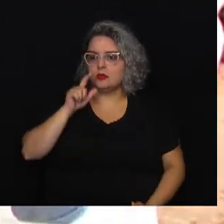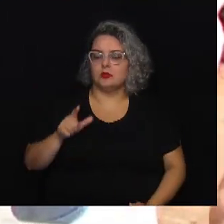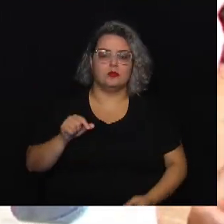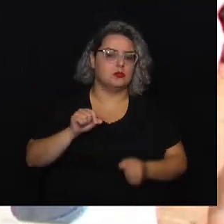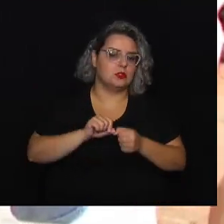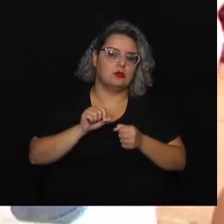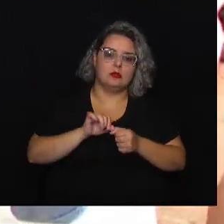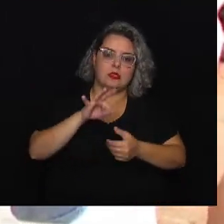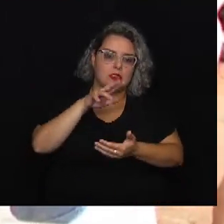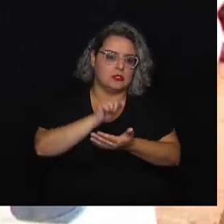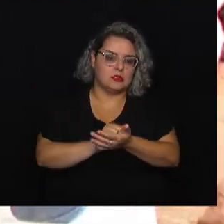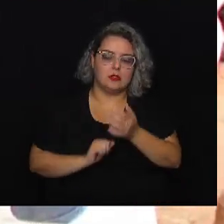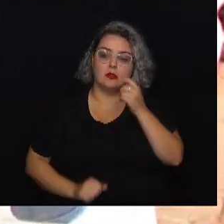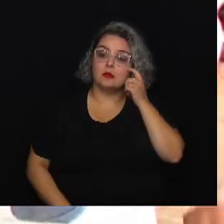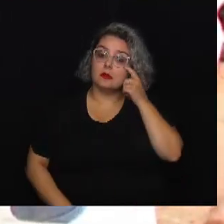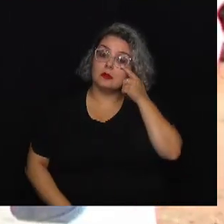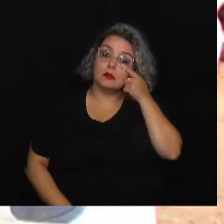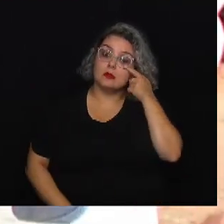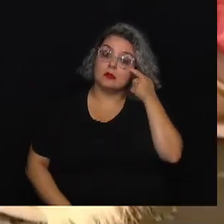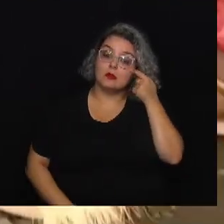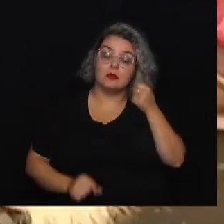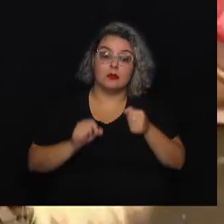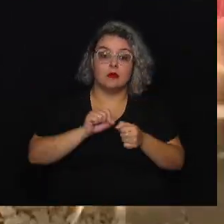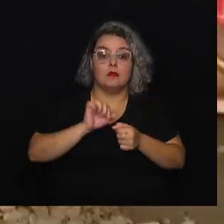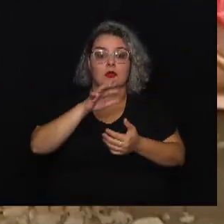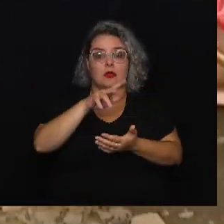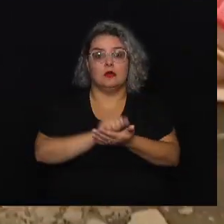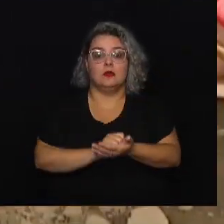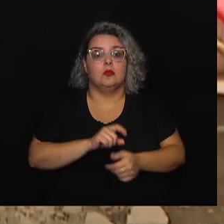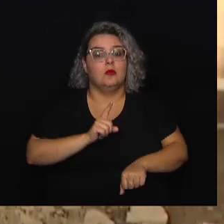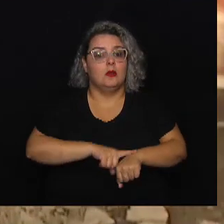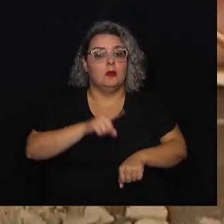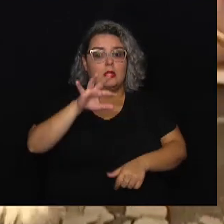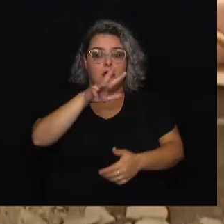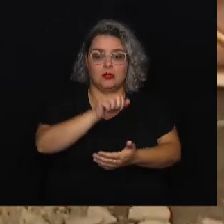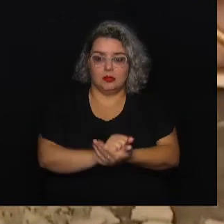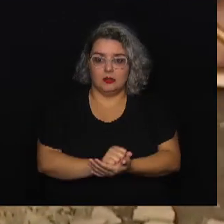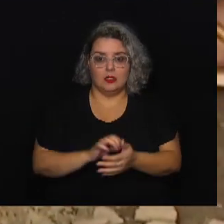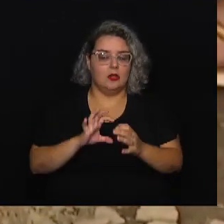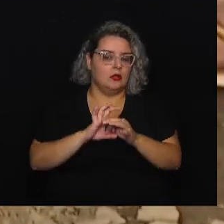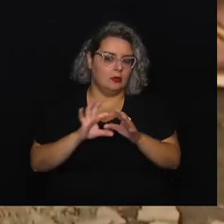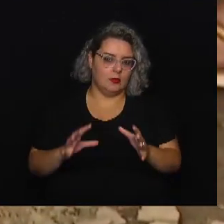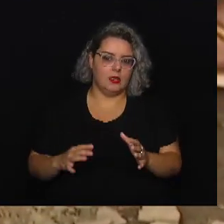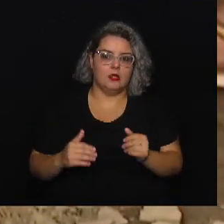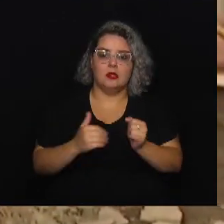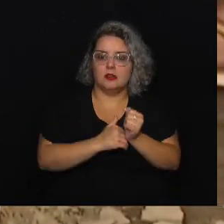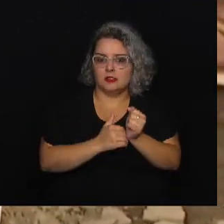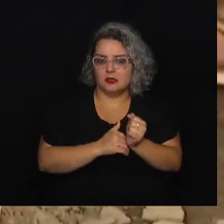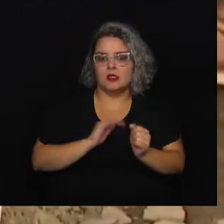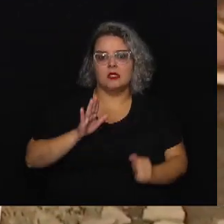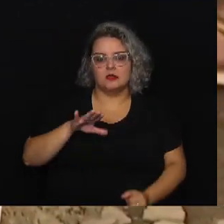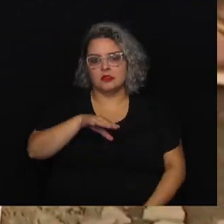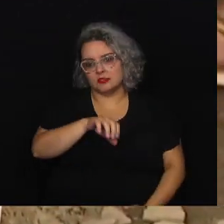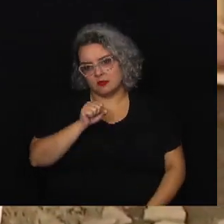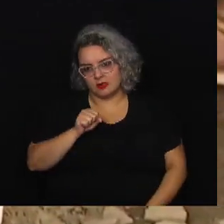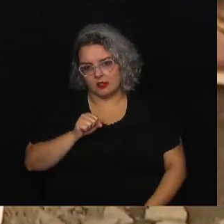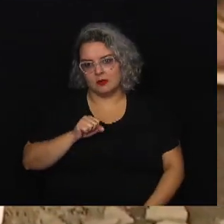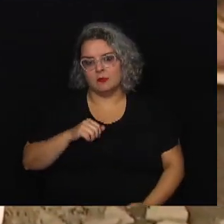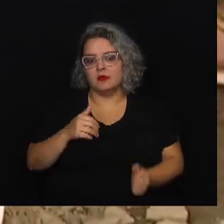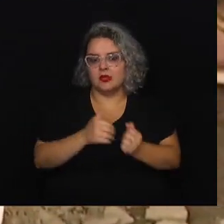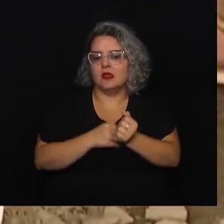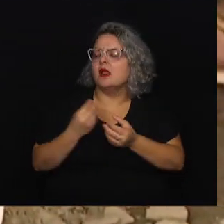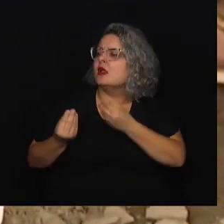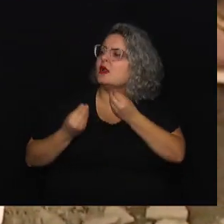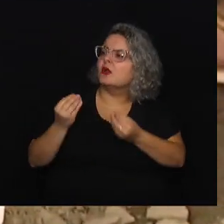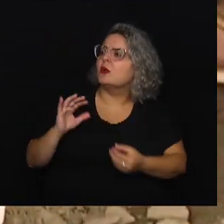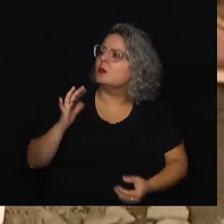o cadastro. Aí realiza o cadastro, no ato do cadastro libera a senha e já é chamado pela senha. Como funciona,